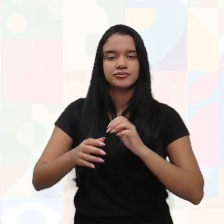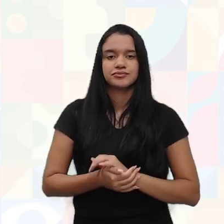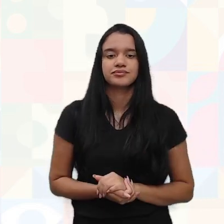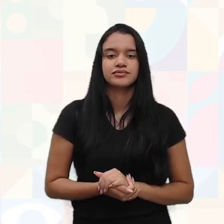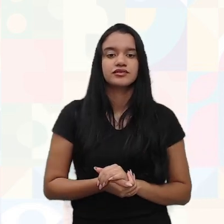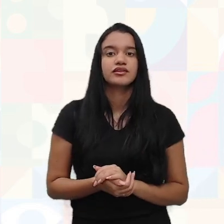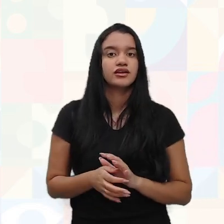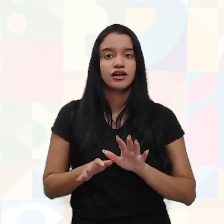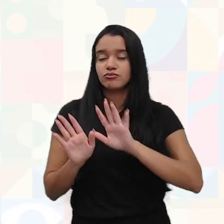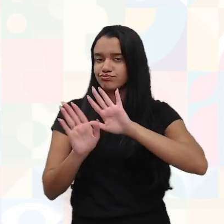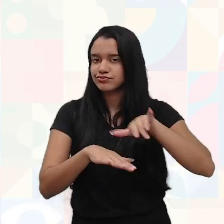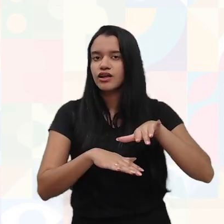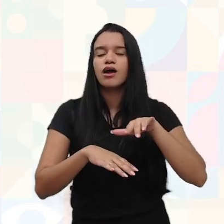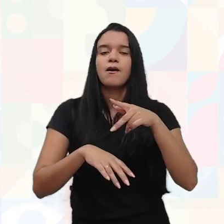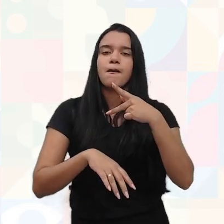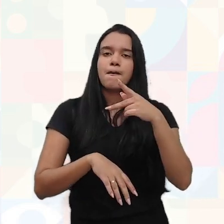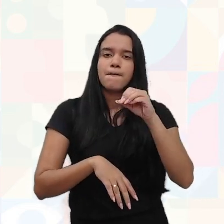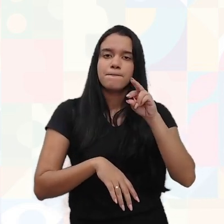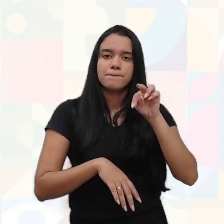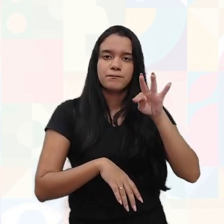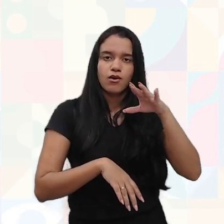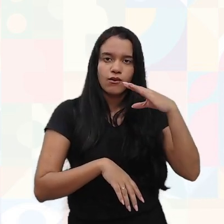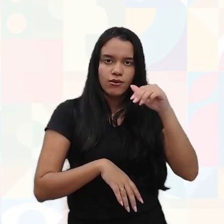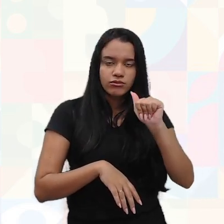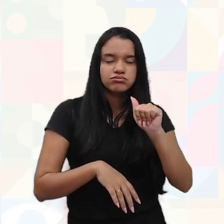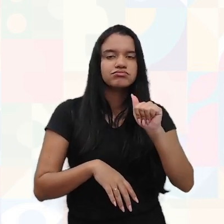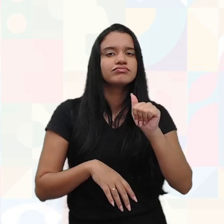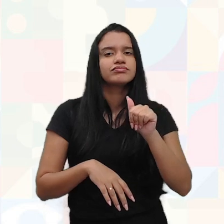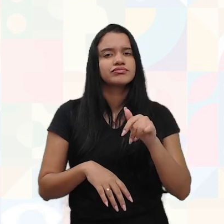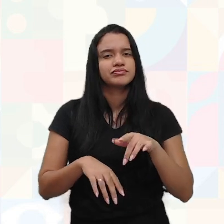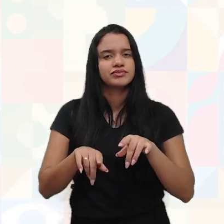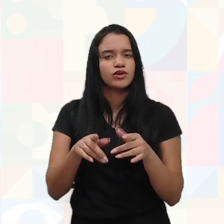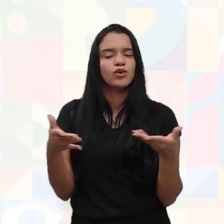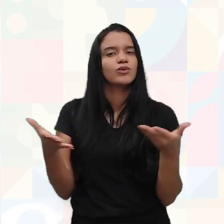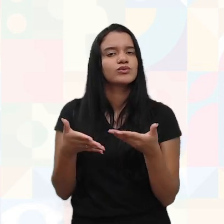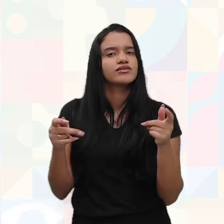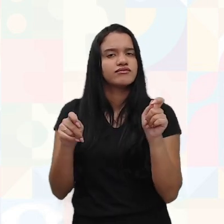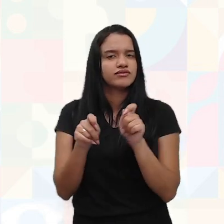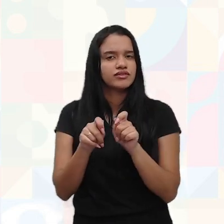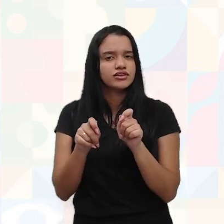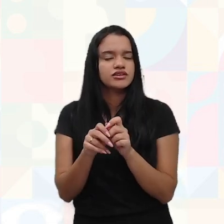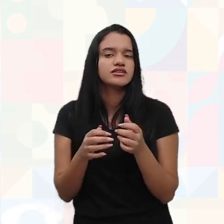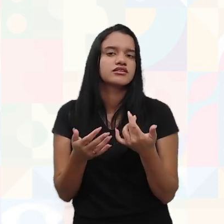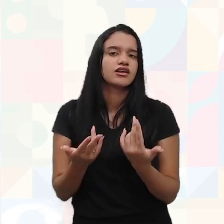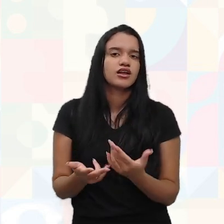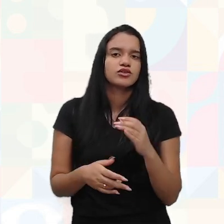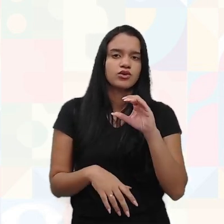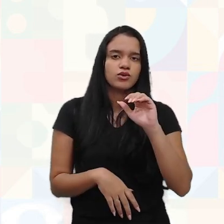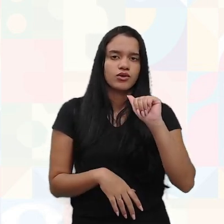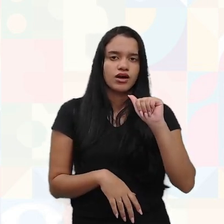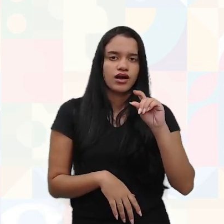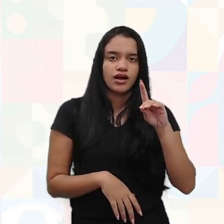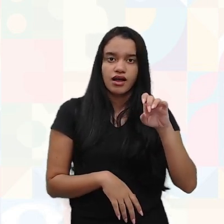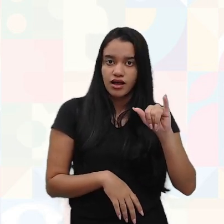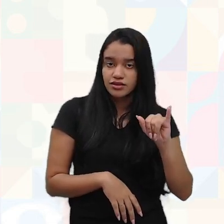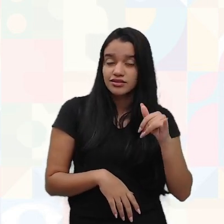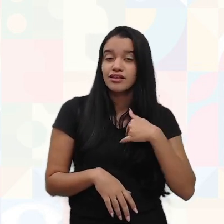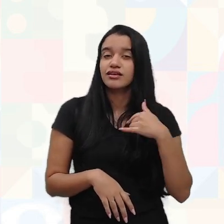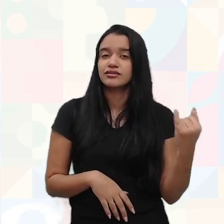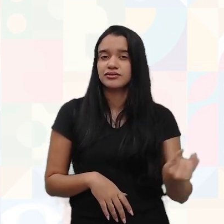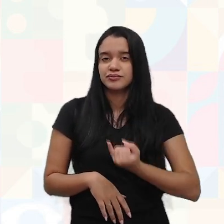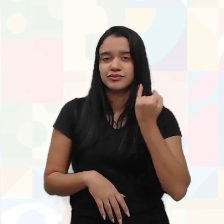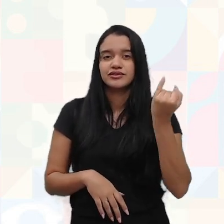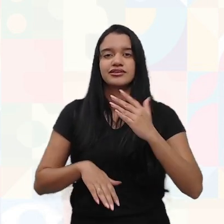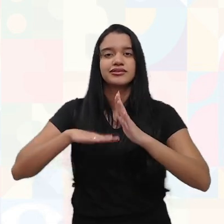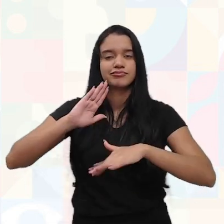muito interessante esse exercício, porque mesmo que quase tudo hoje se faça no CAD, é muito importante que você desenvolva